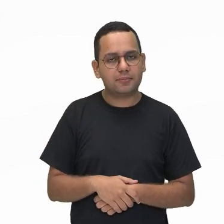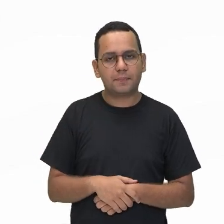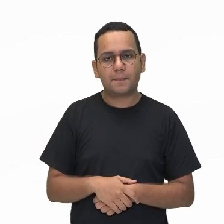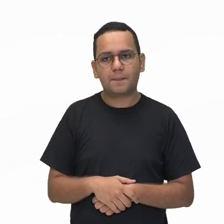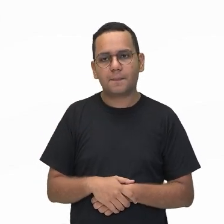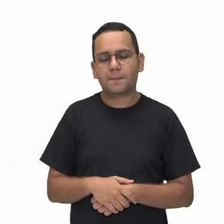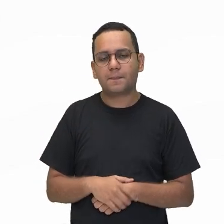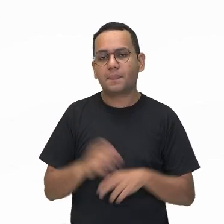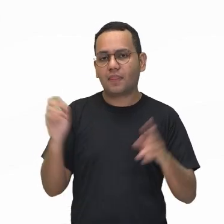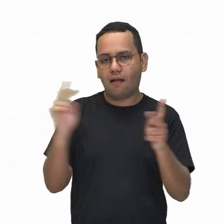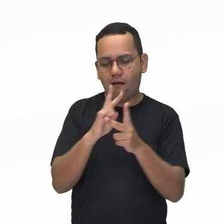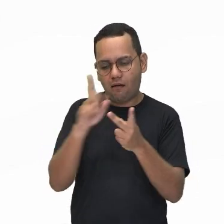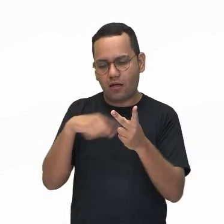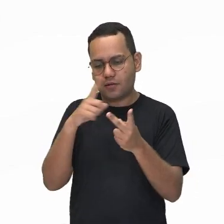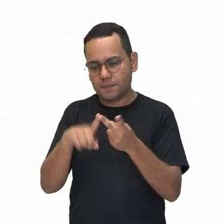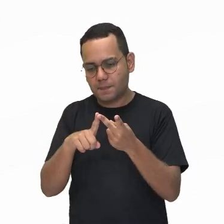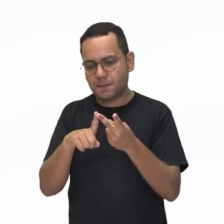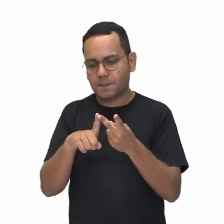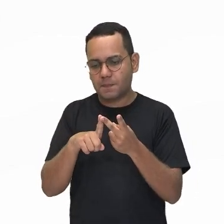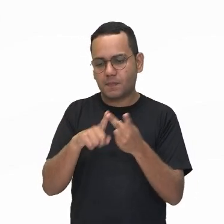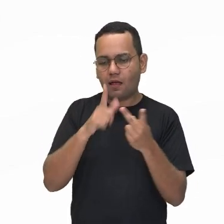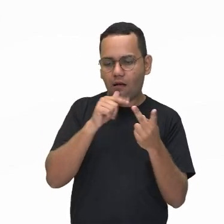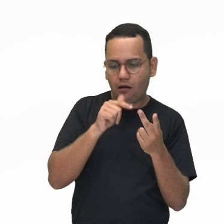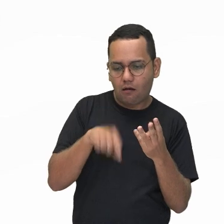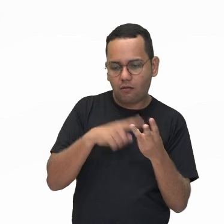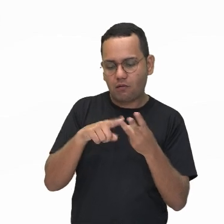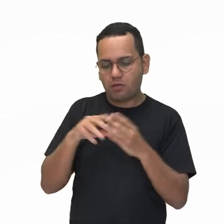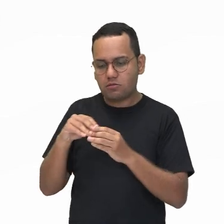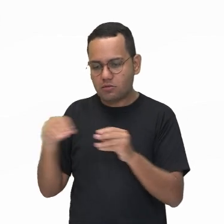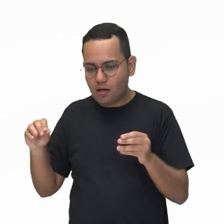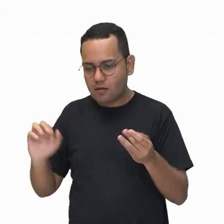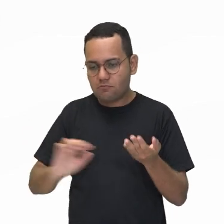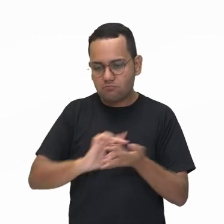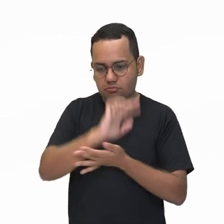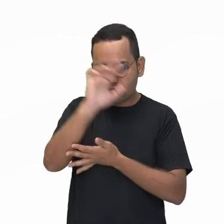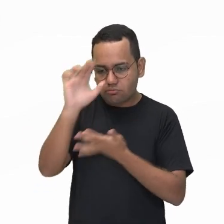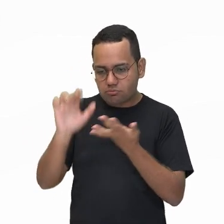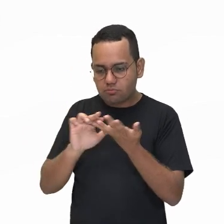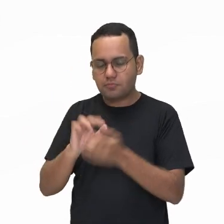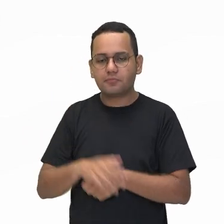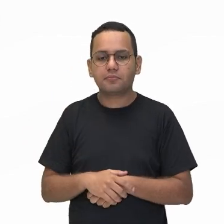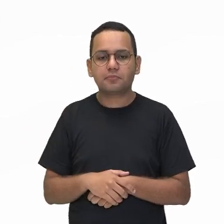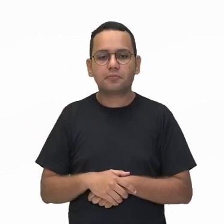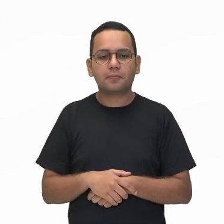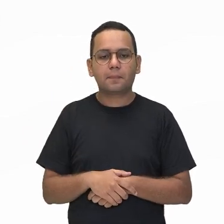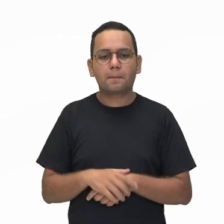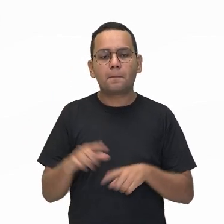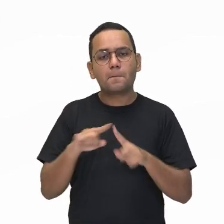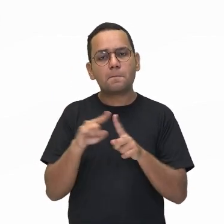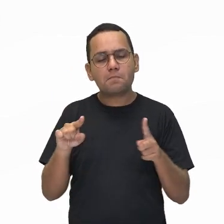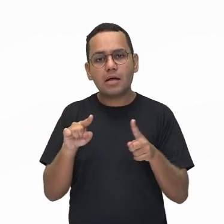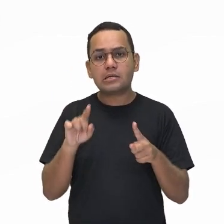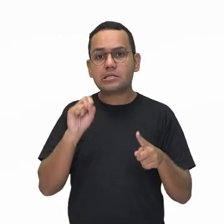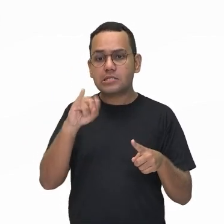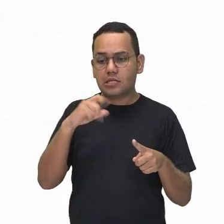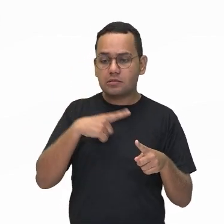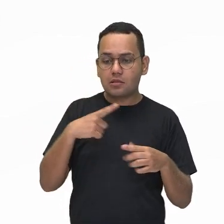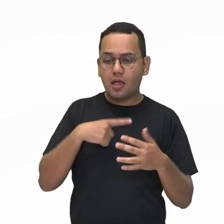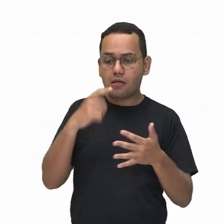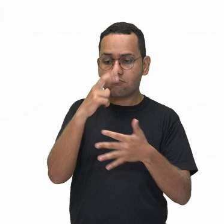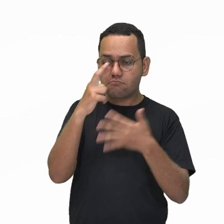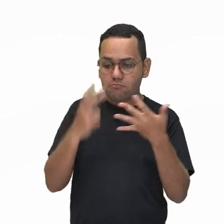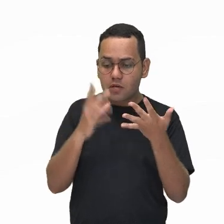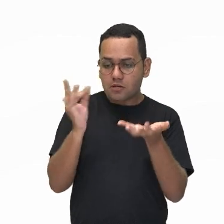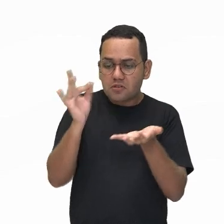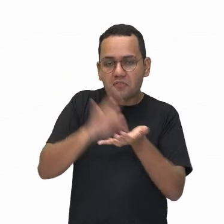Em todos esses são chamados, então, quando tem um ser vivo, é onde está a biosfera, tá? E